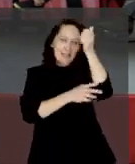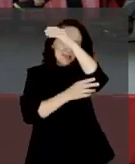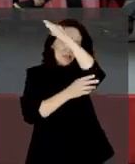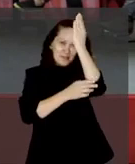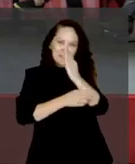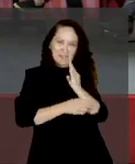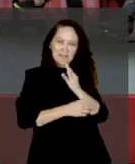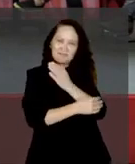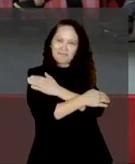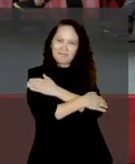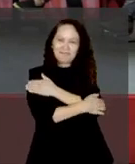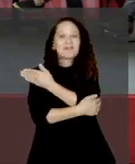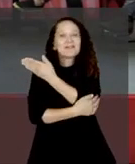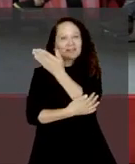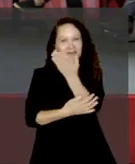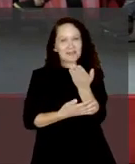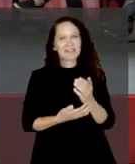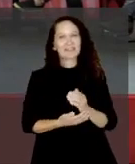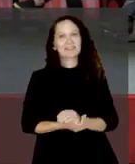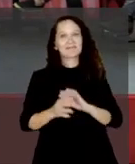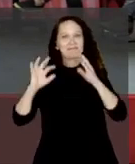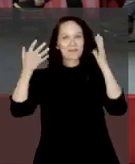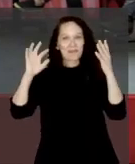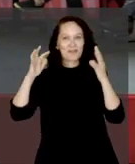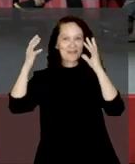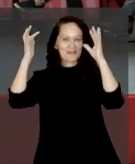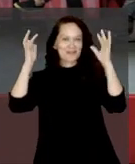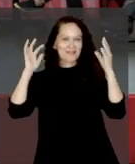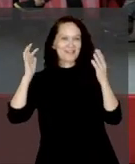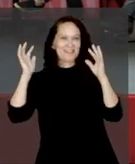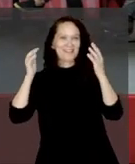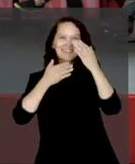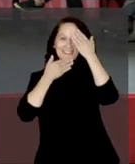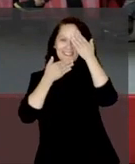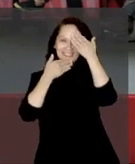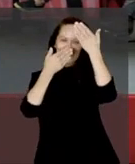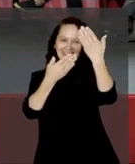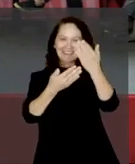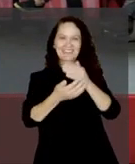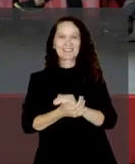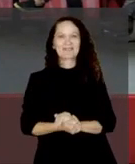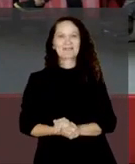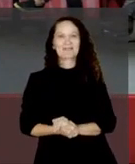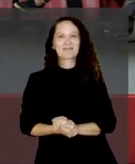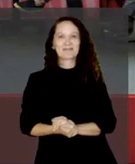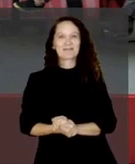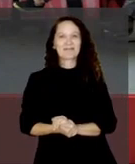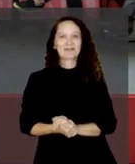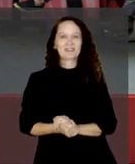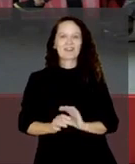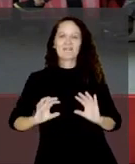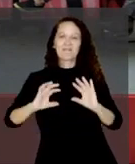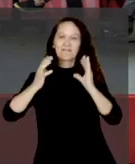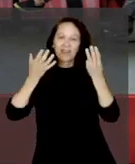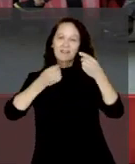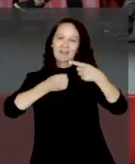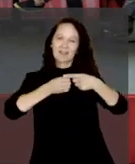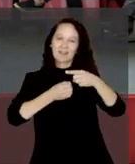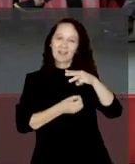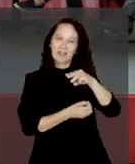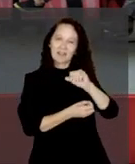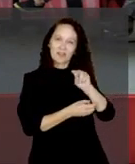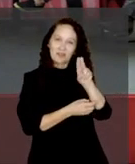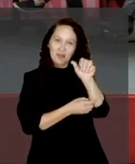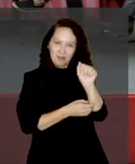companheiros. Então nós temos que mostrar para a população a nossa diferença. Continuar